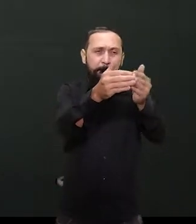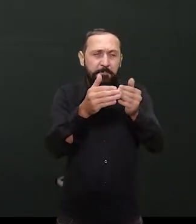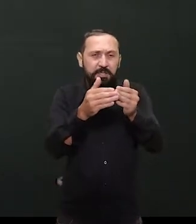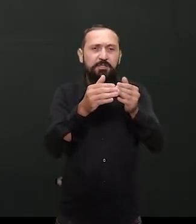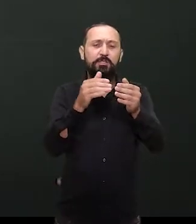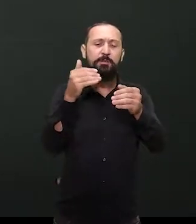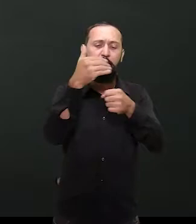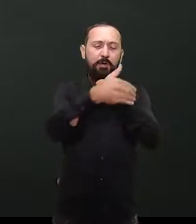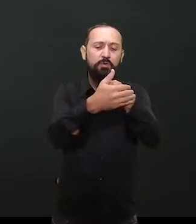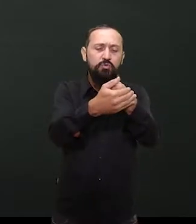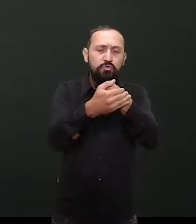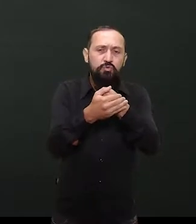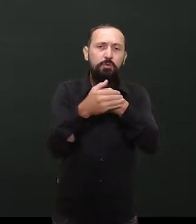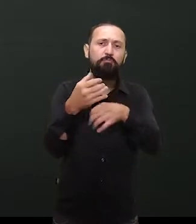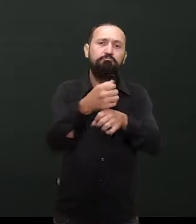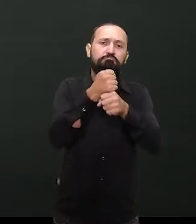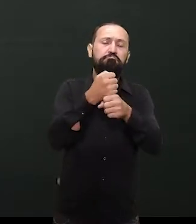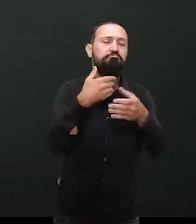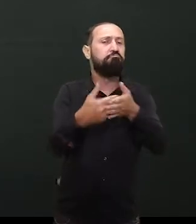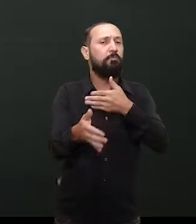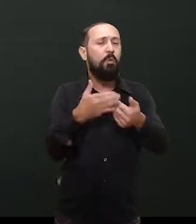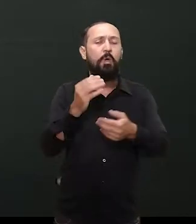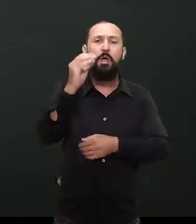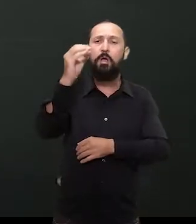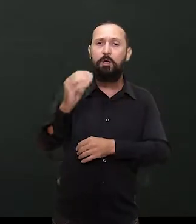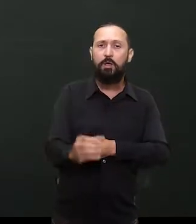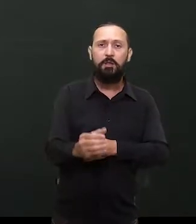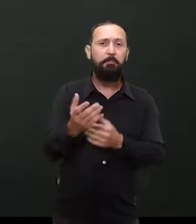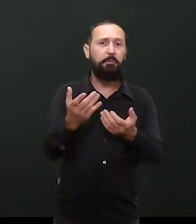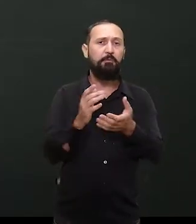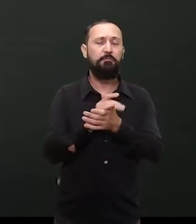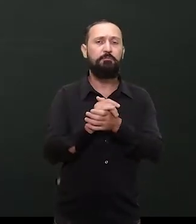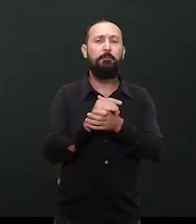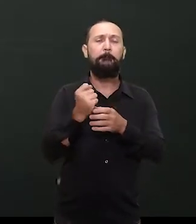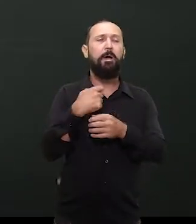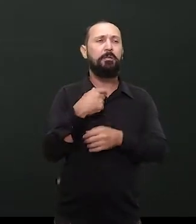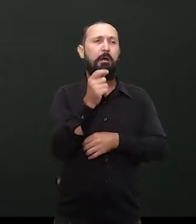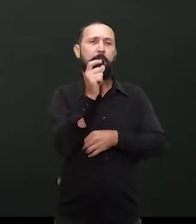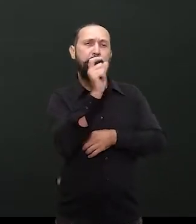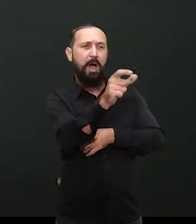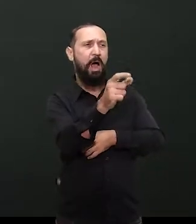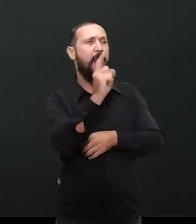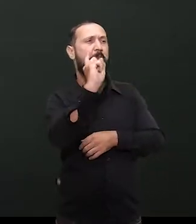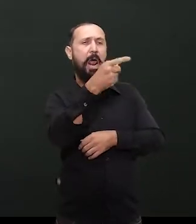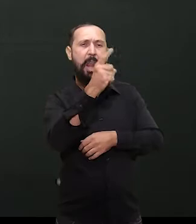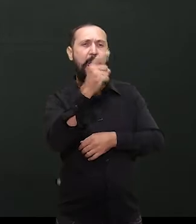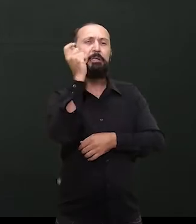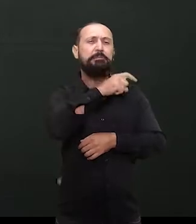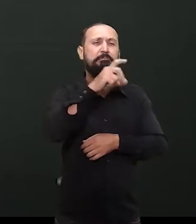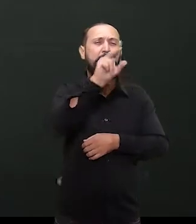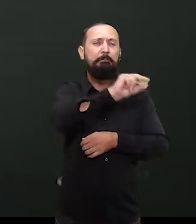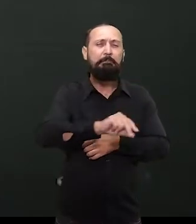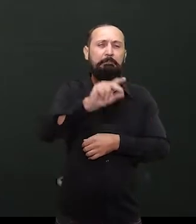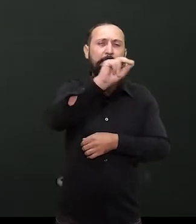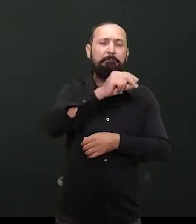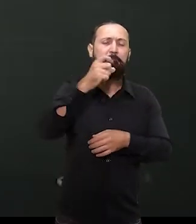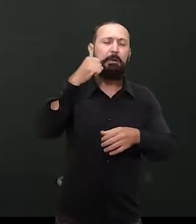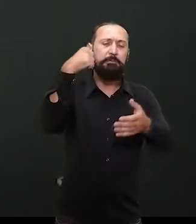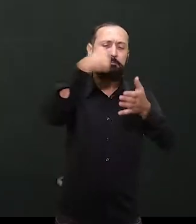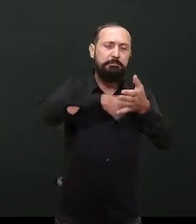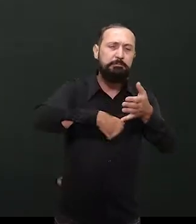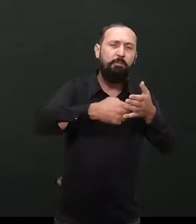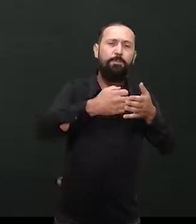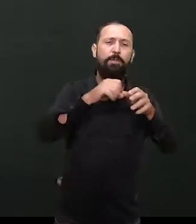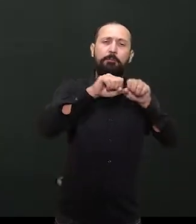de violência doméstica seja qualquer tipo de crimes uma juro é uma informação uma vez de fato